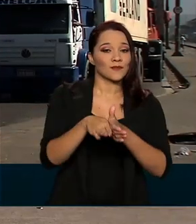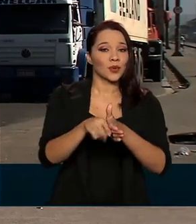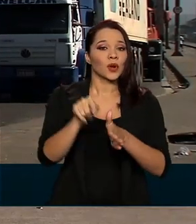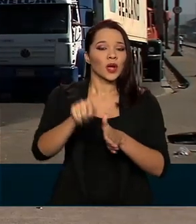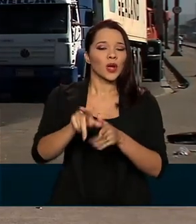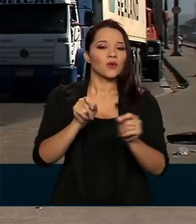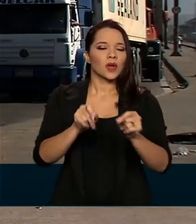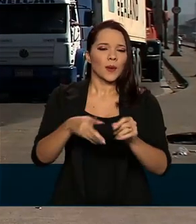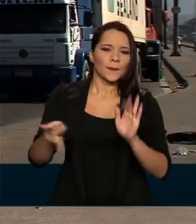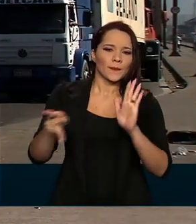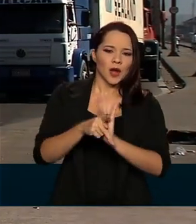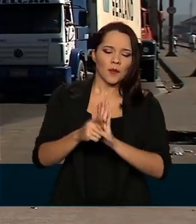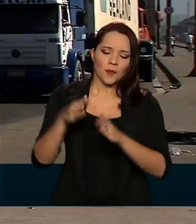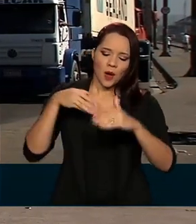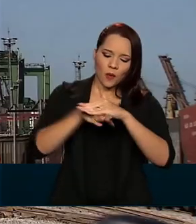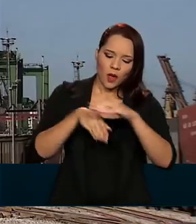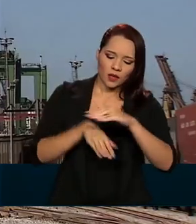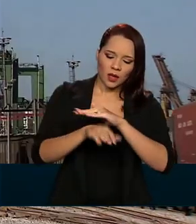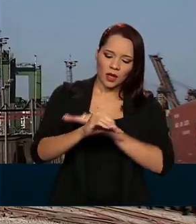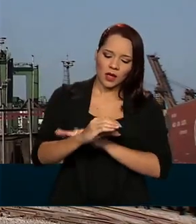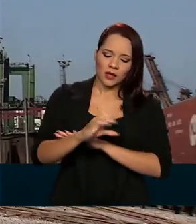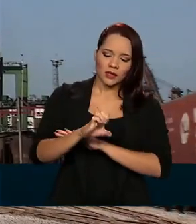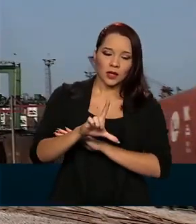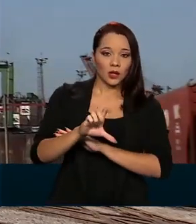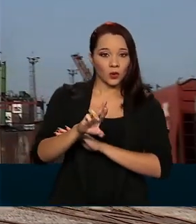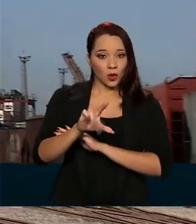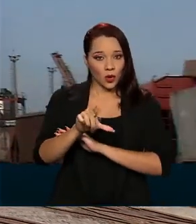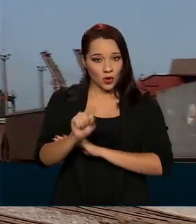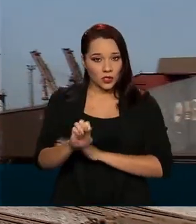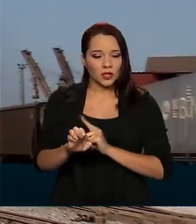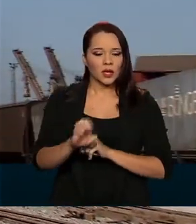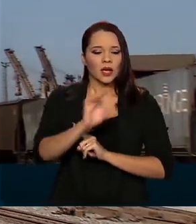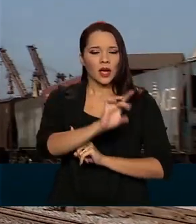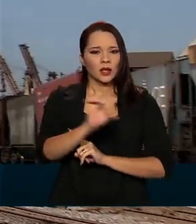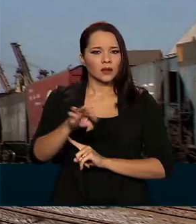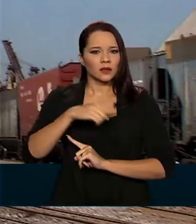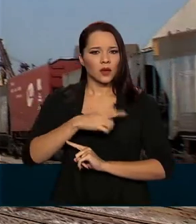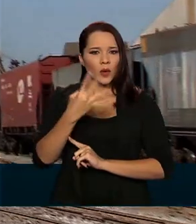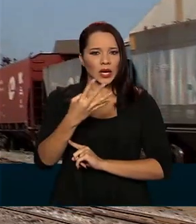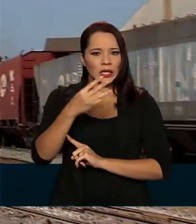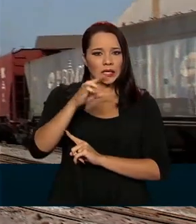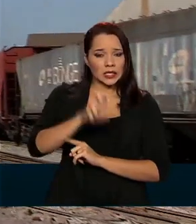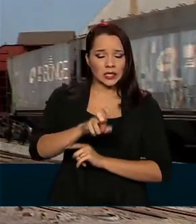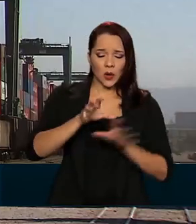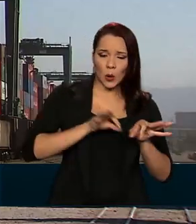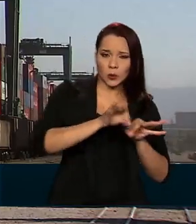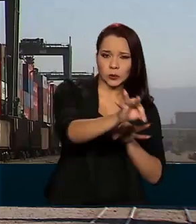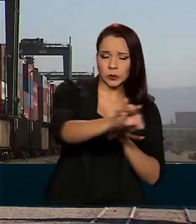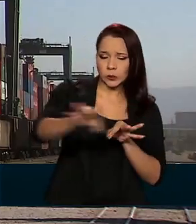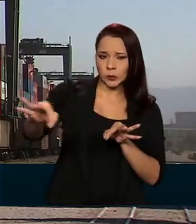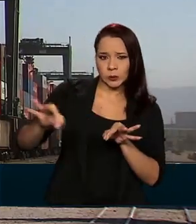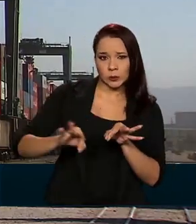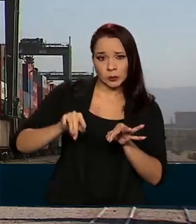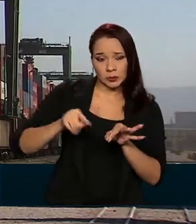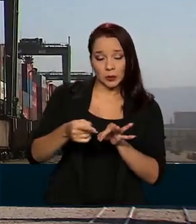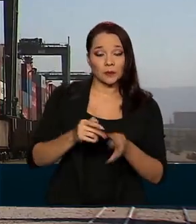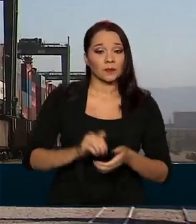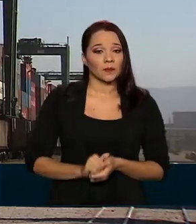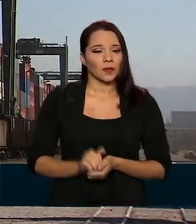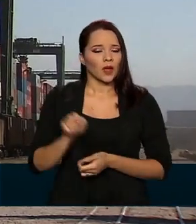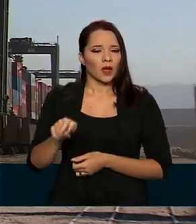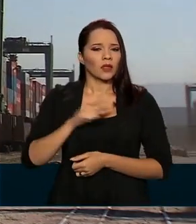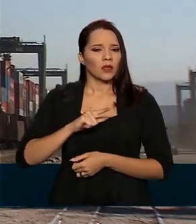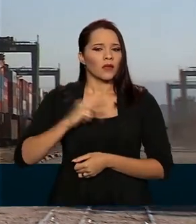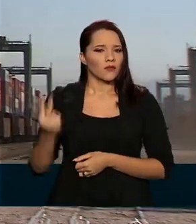movimentação e armazenagem de celulose. Cada um tem cerca de 45 mil metros quadrados de área. A concessão de cada terminal